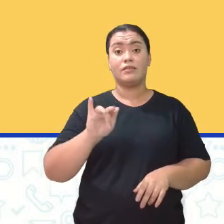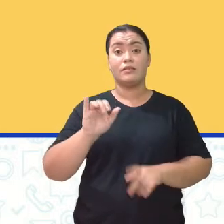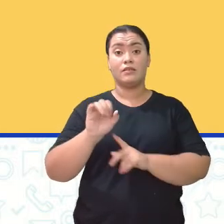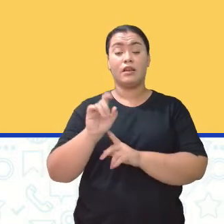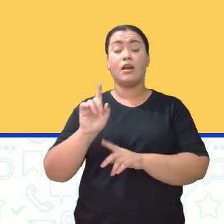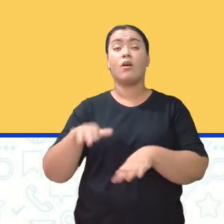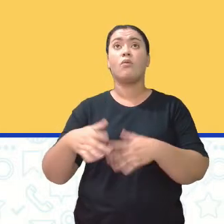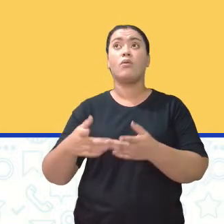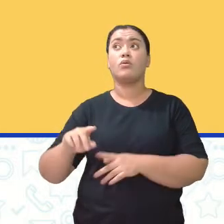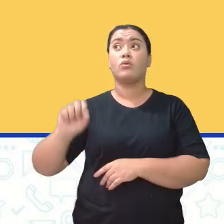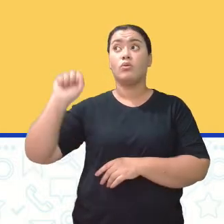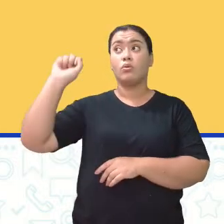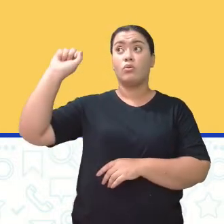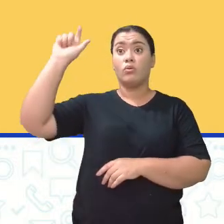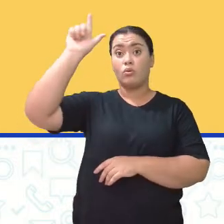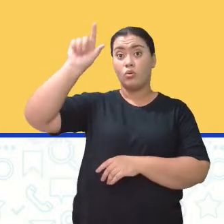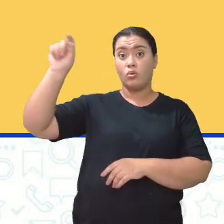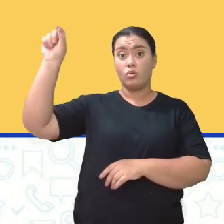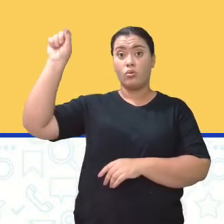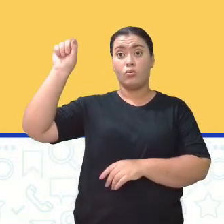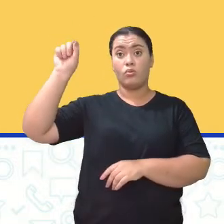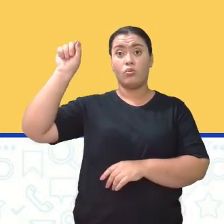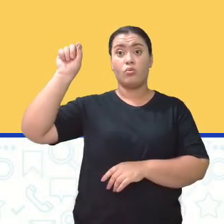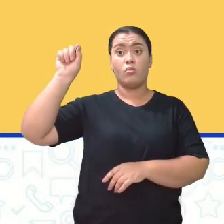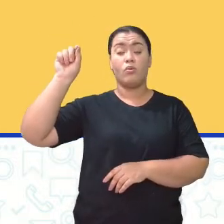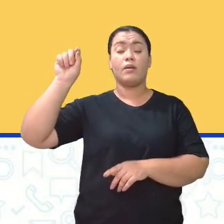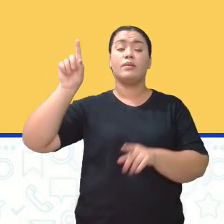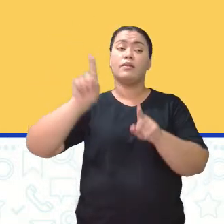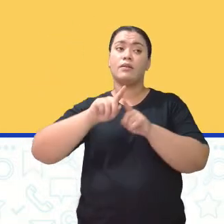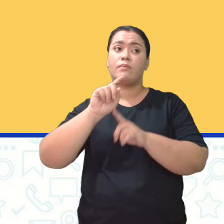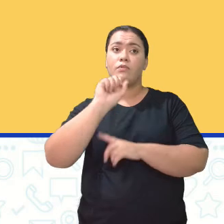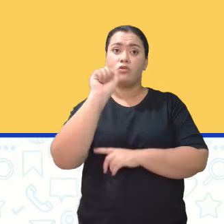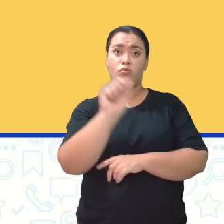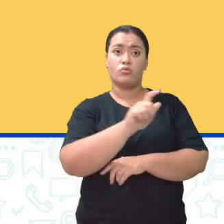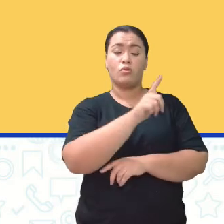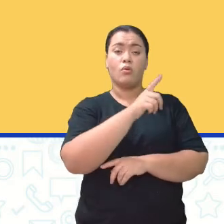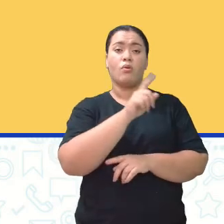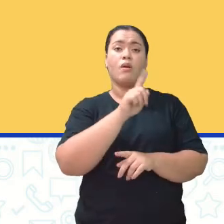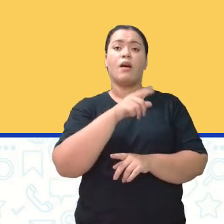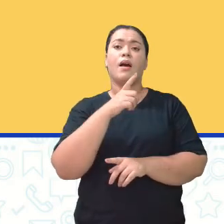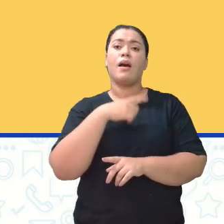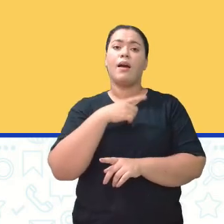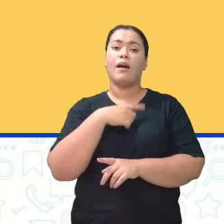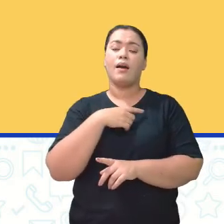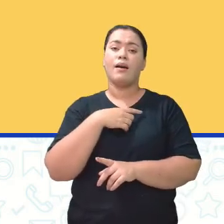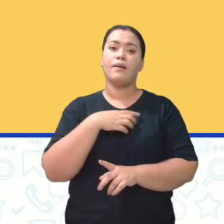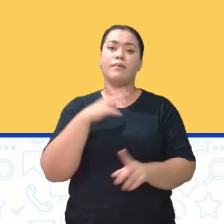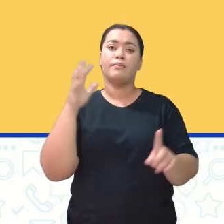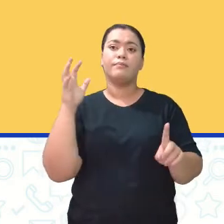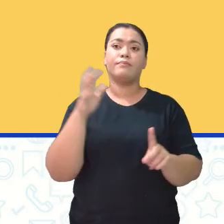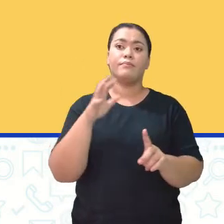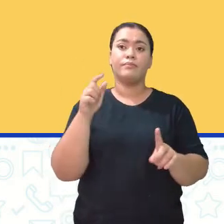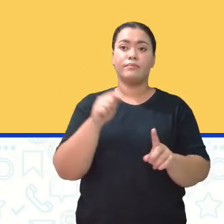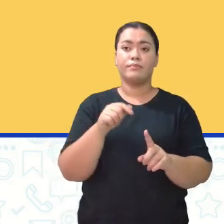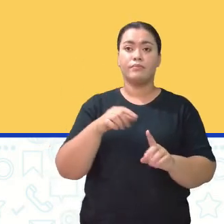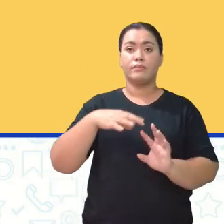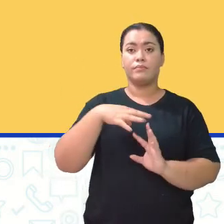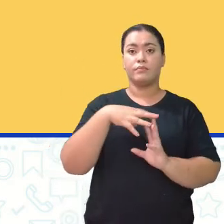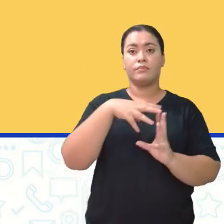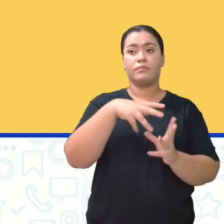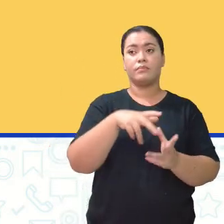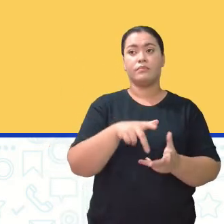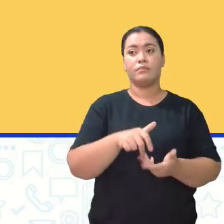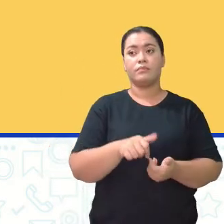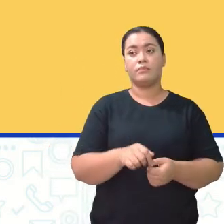Sol, eles formam um ângulo reto. A imagem aí não está aparecendo para vocês, mas tinha uma imagem aí para vocês observarem. Na